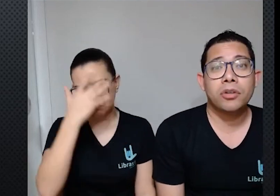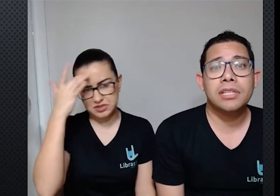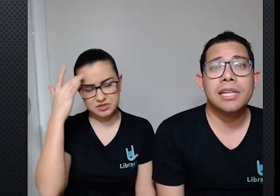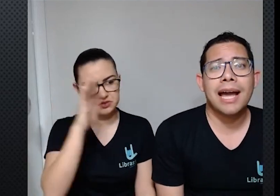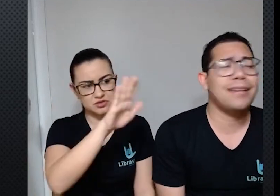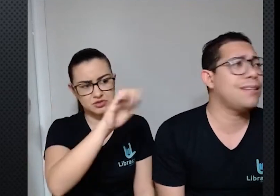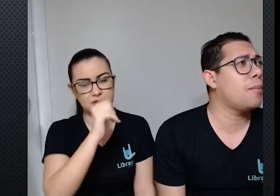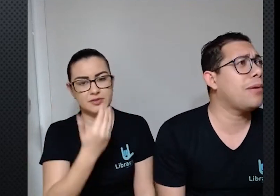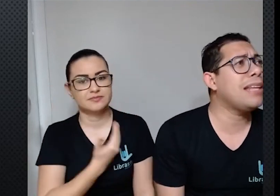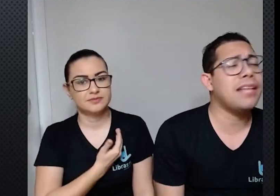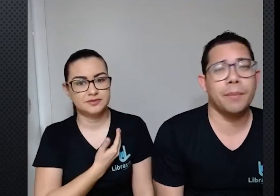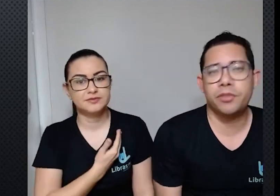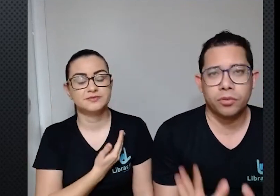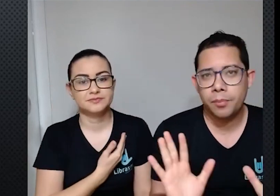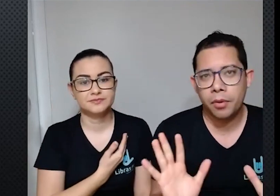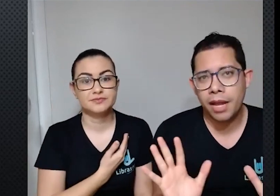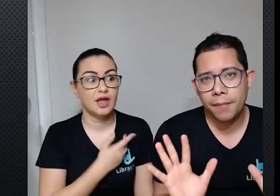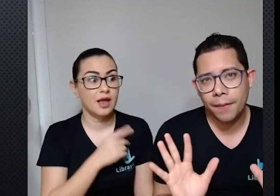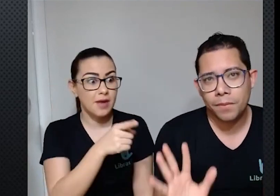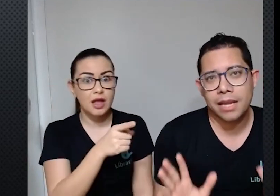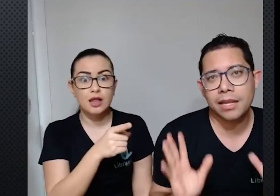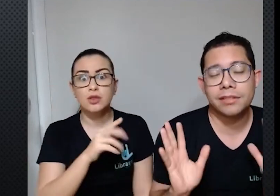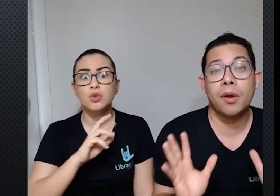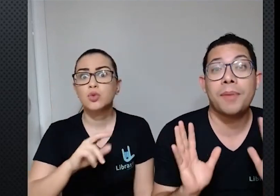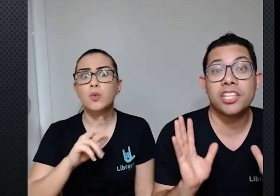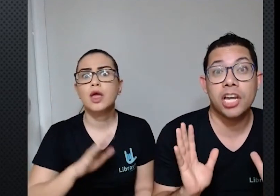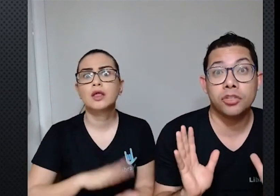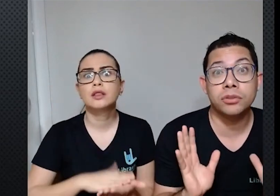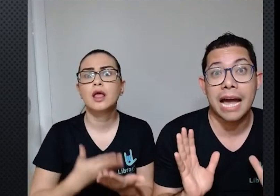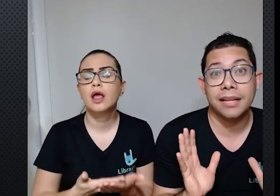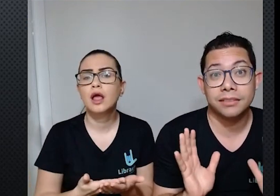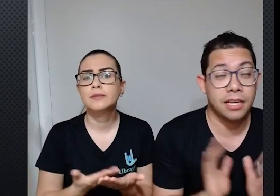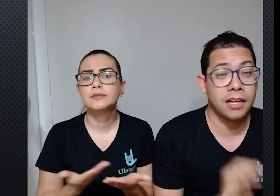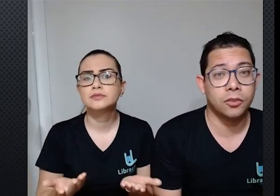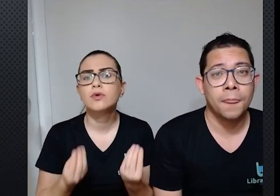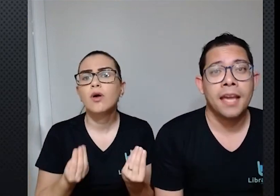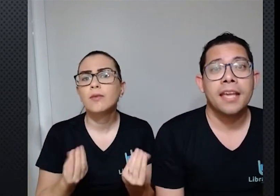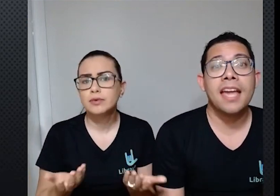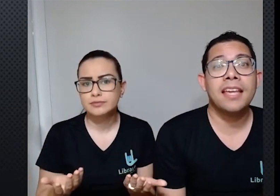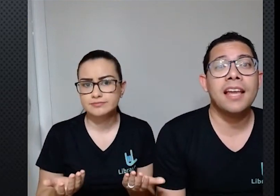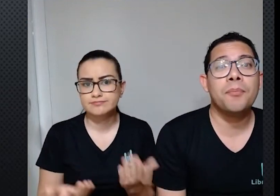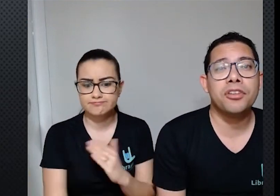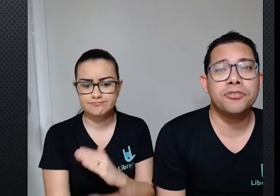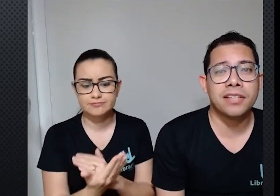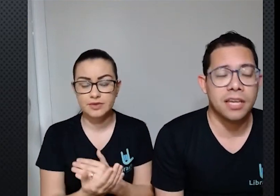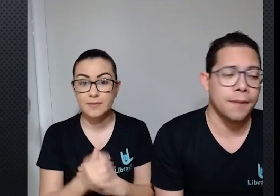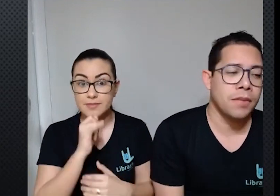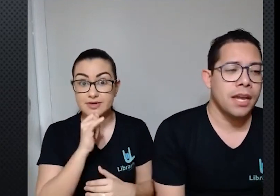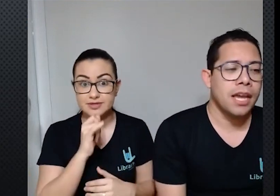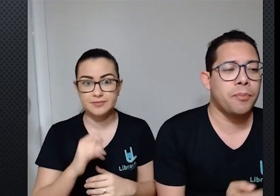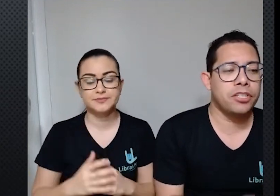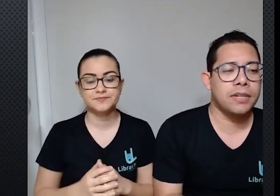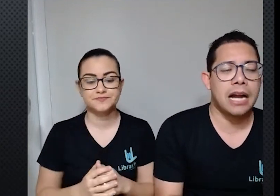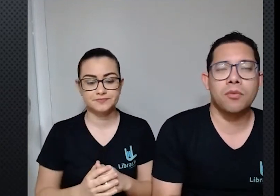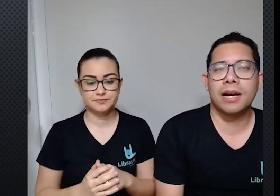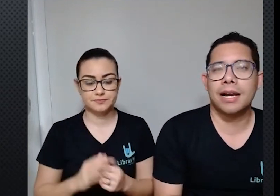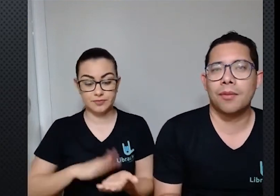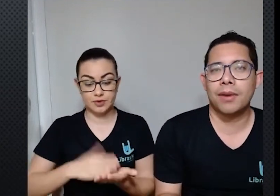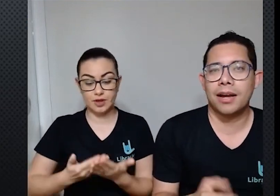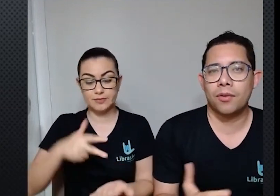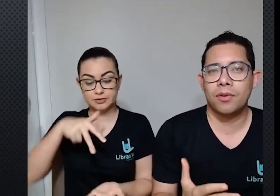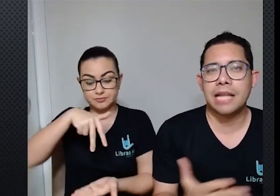para te auxiliar, geralmente não é intérprete, não tem problema. A questão é para te ajudar, certo? E aí o que ele pode fazer? Ele pode ficar